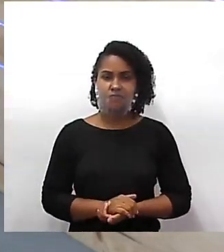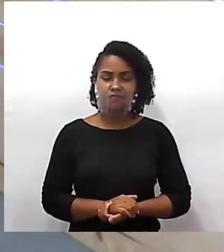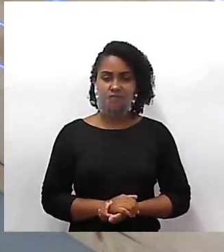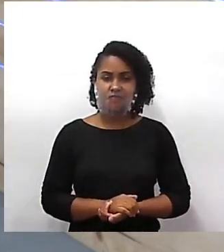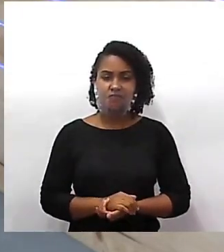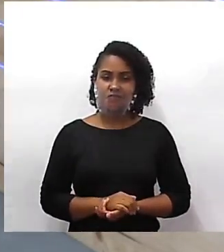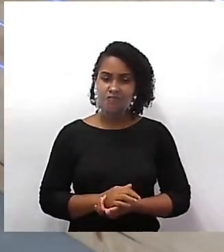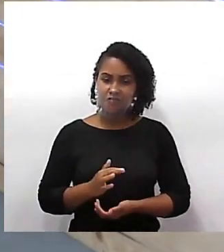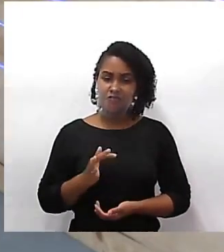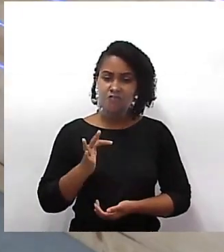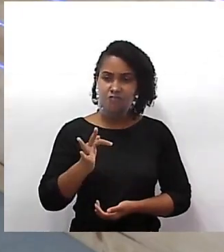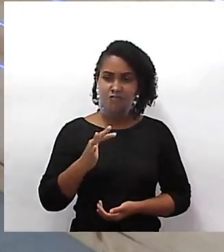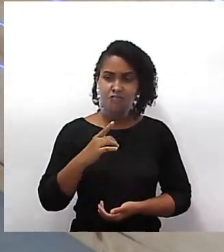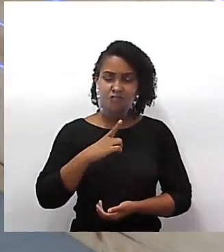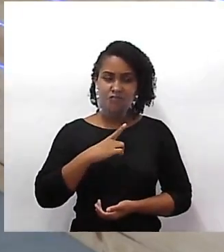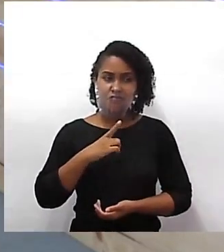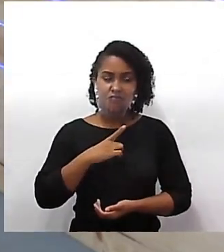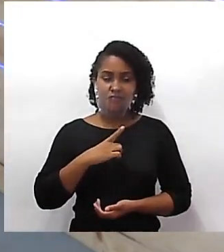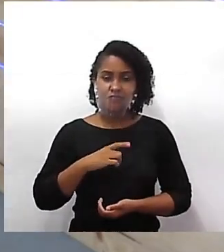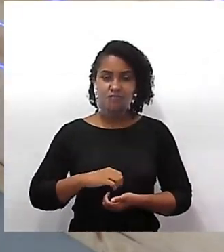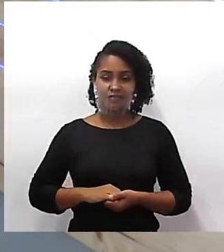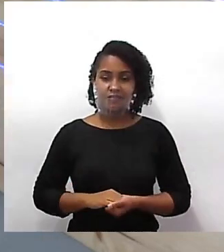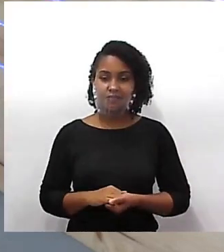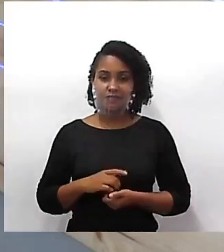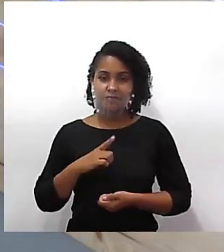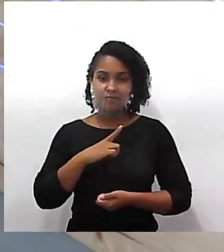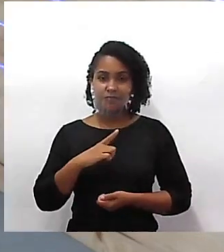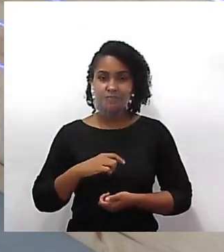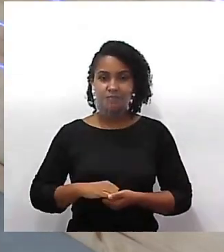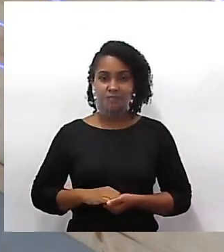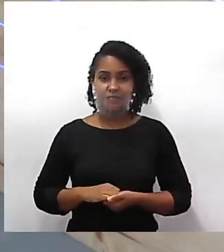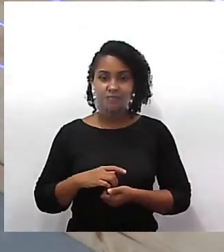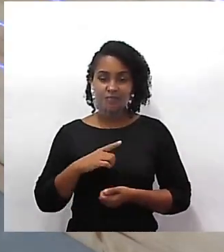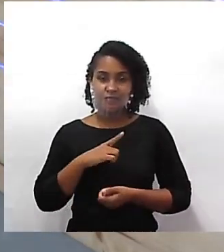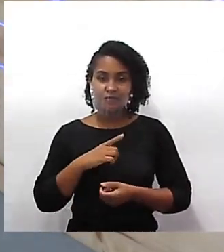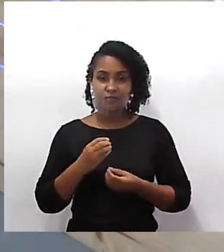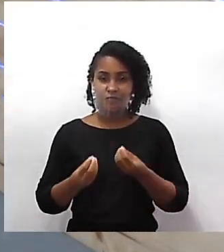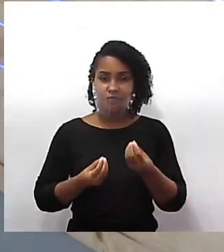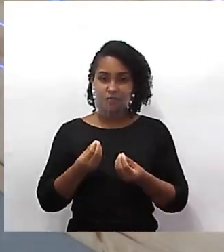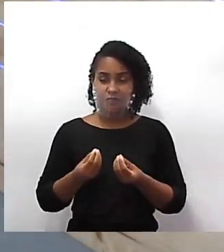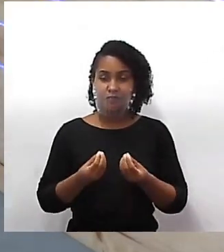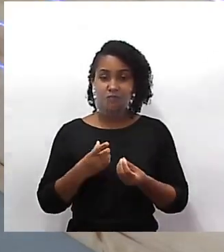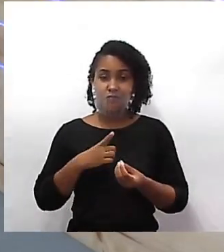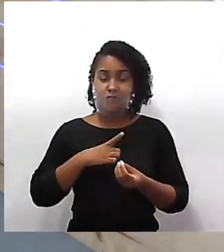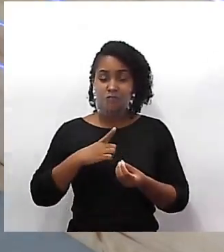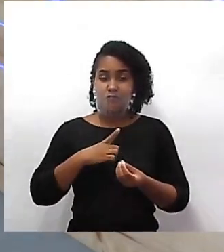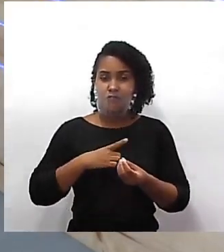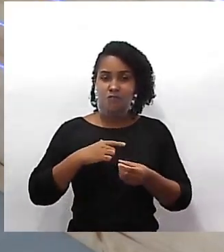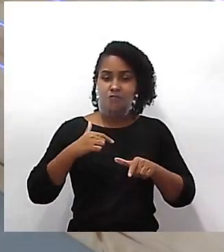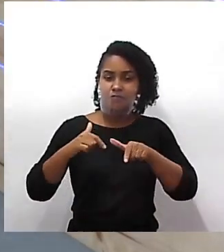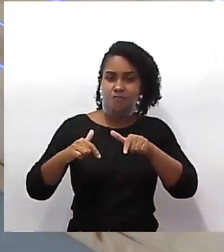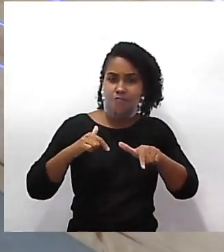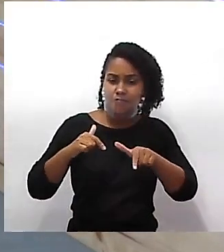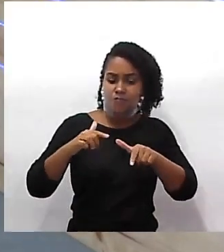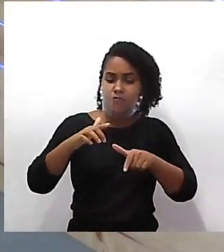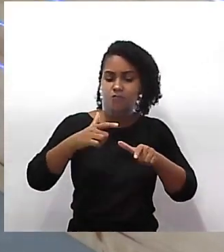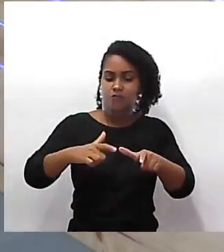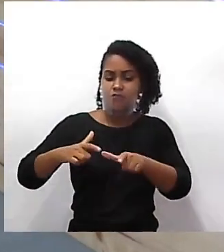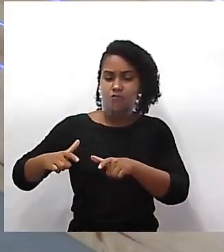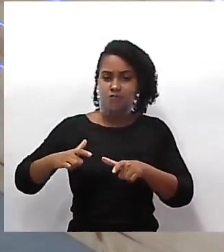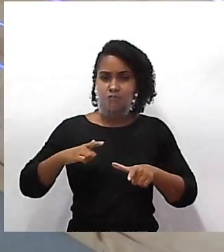no futuro próximo, você vai estar no ambiente de trabalho e neste ambiente de trabalho você